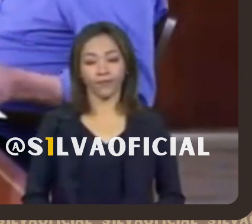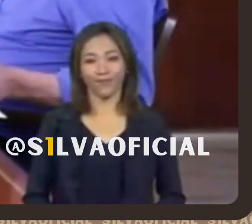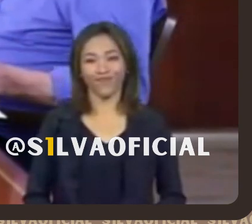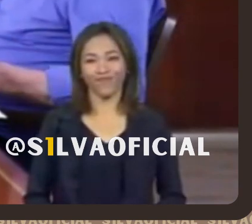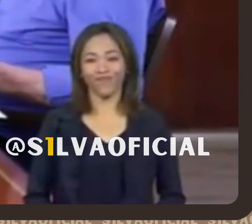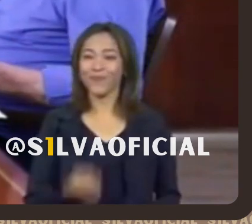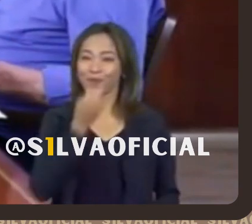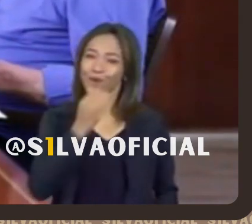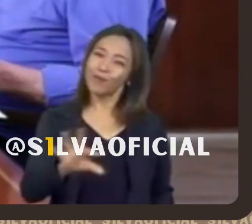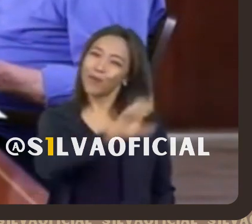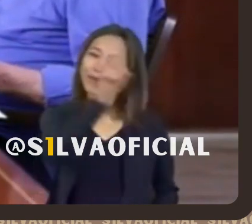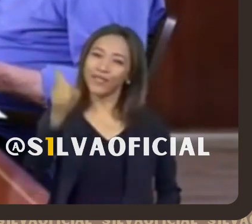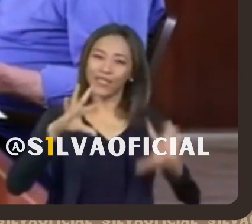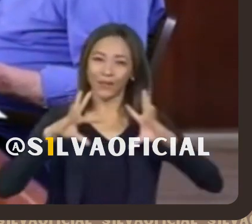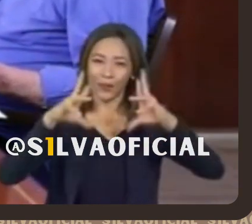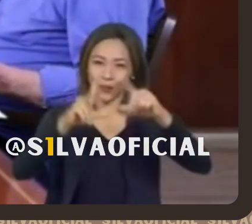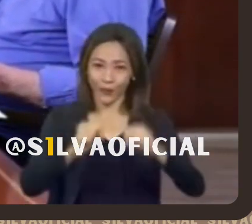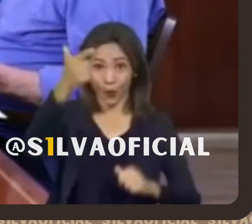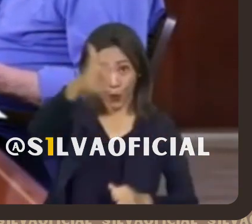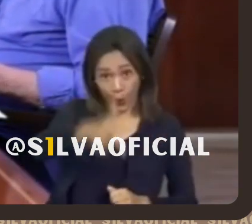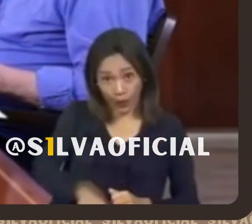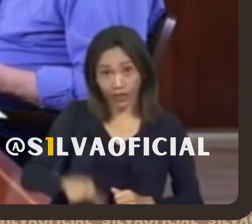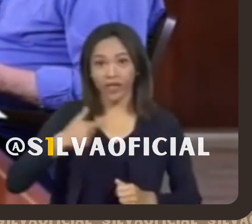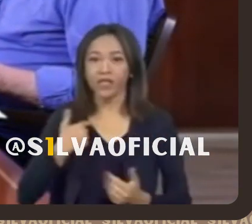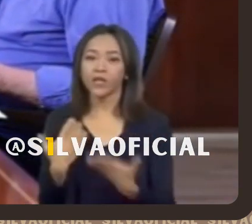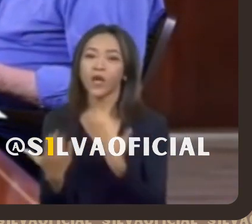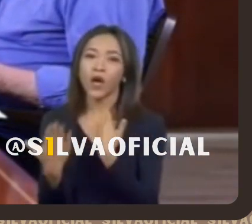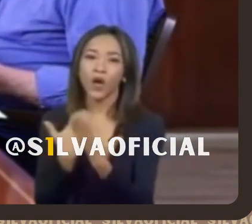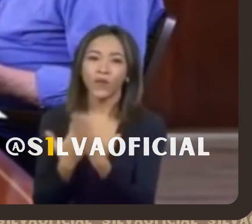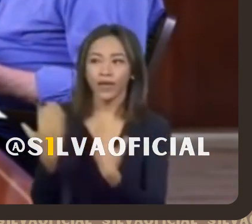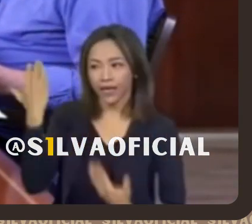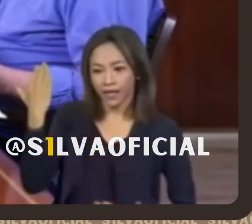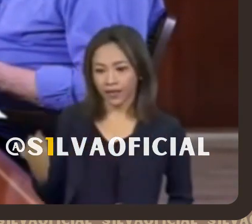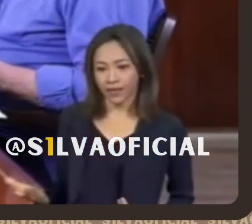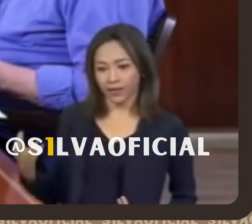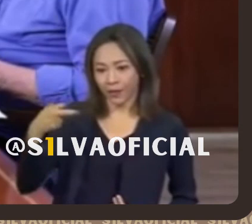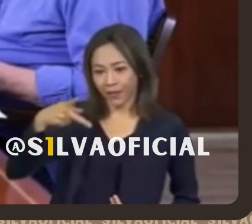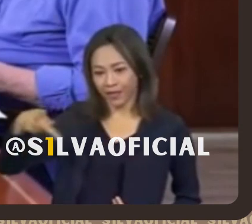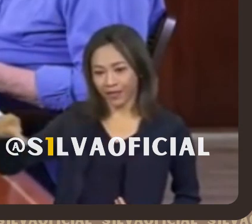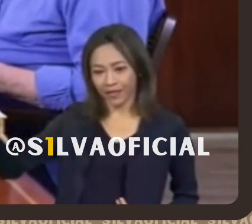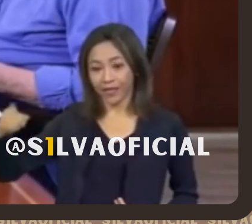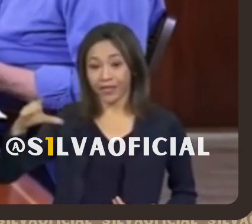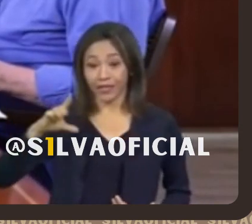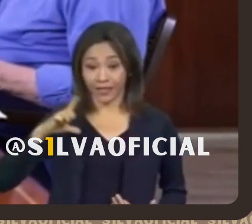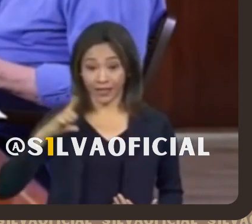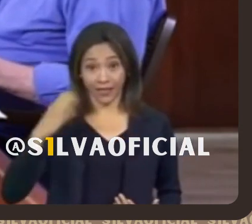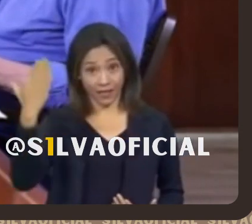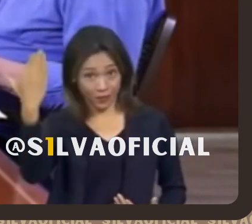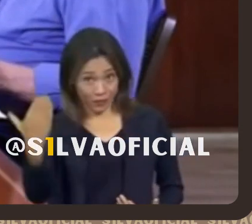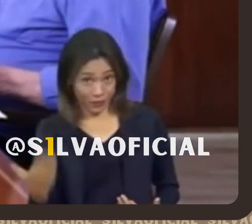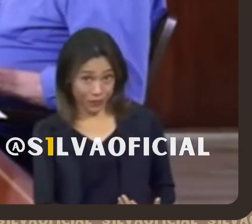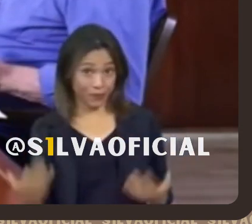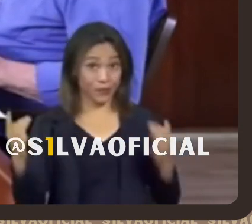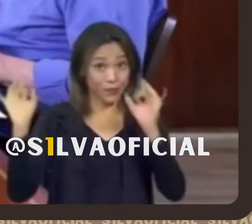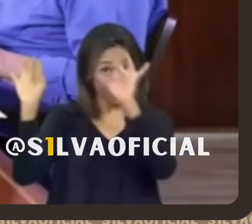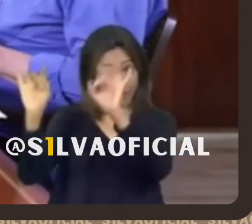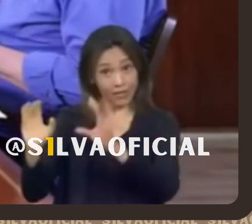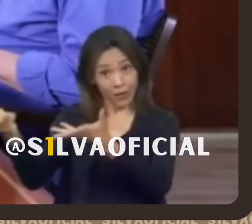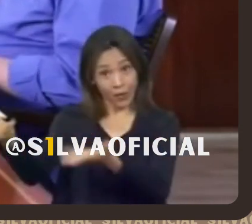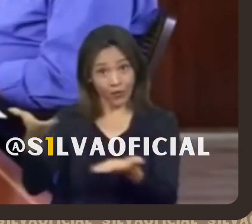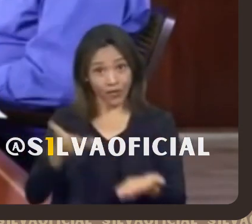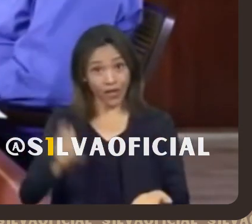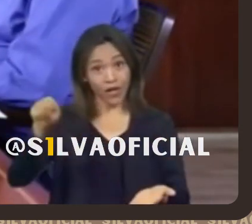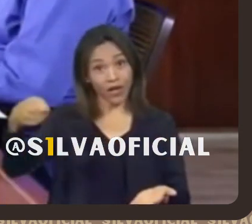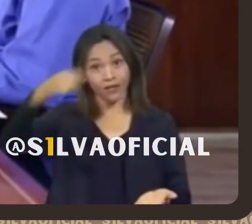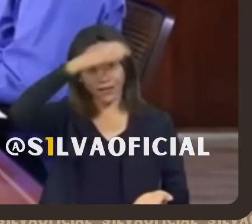mais uma conversa com o presidente a gente tem obviamente um ilustre convidado aqui o ministro da educação Camilo Santana e foi uma noite de dormir pouco né